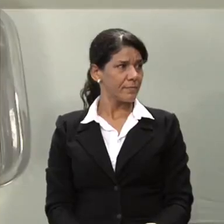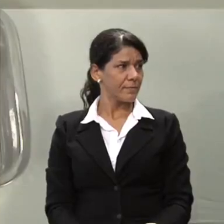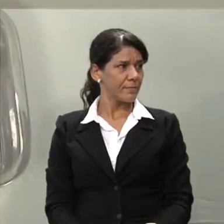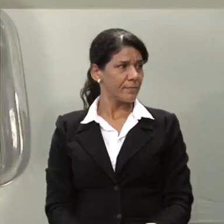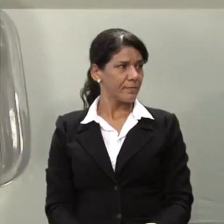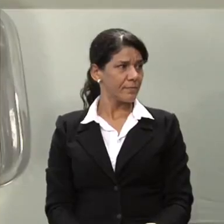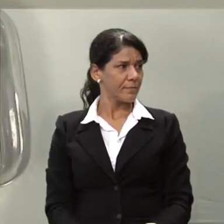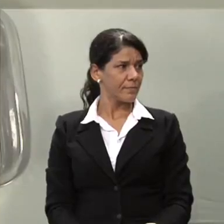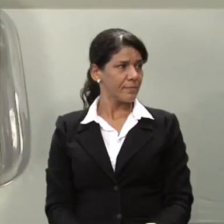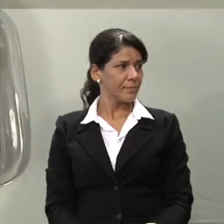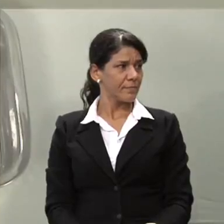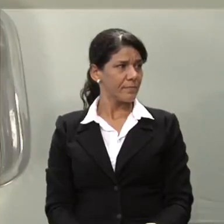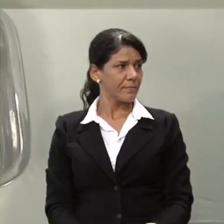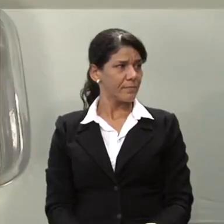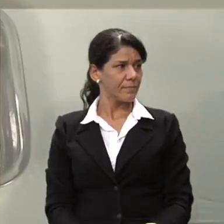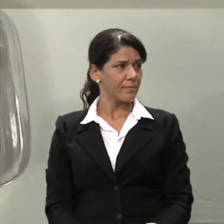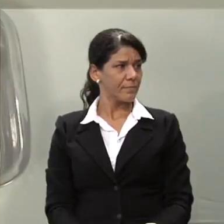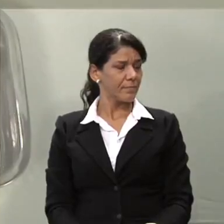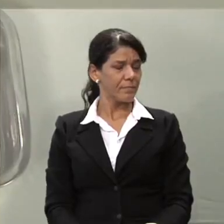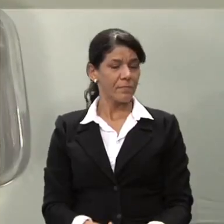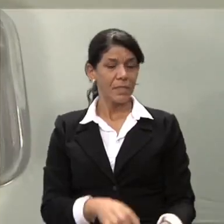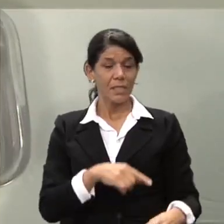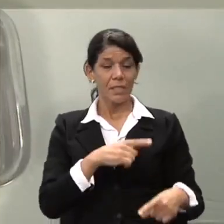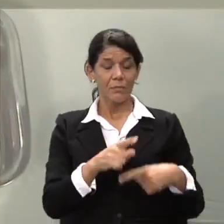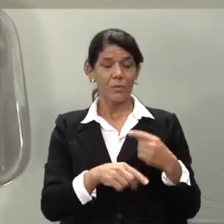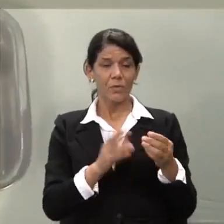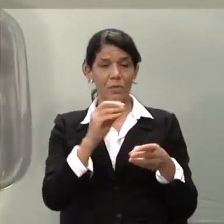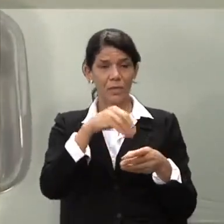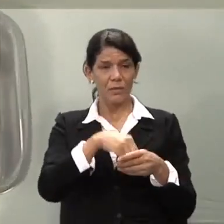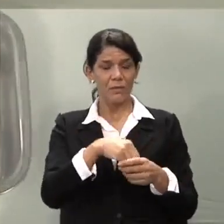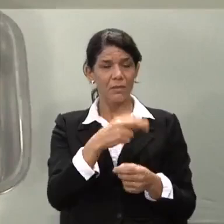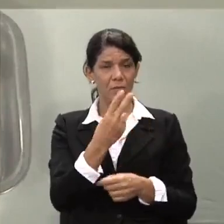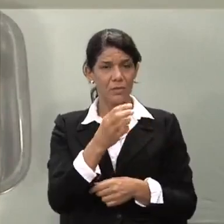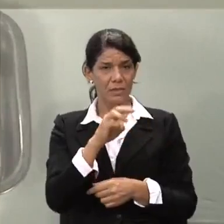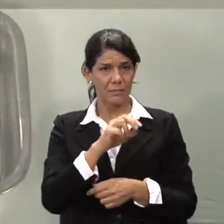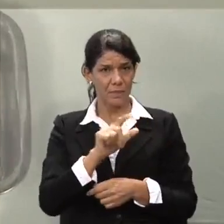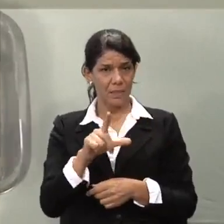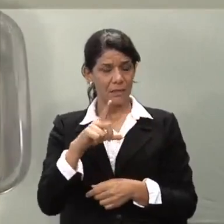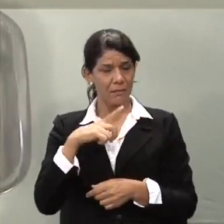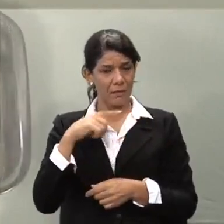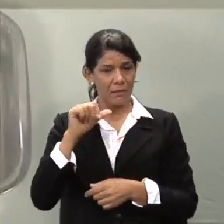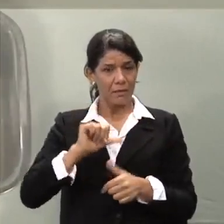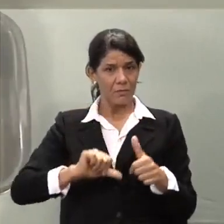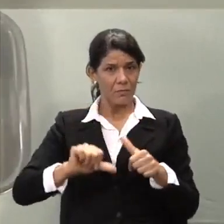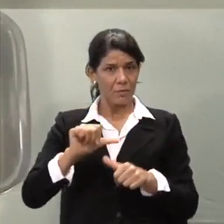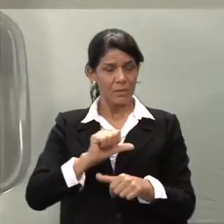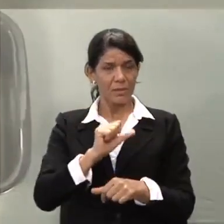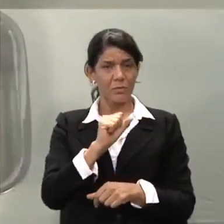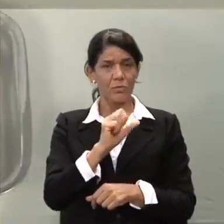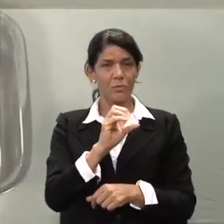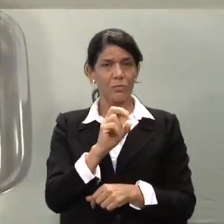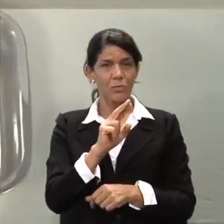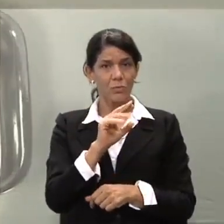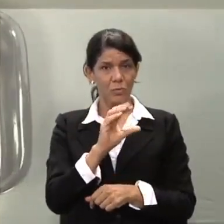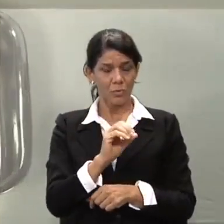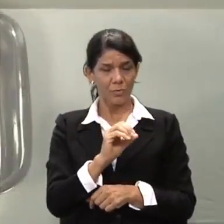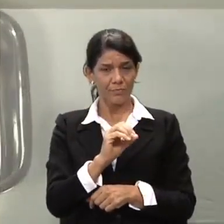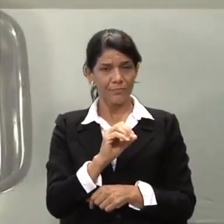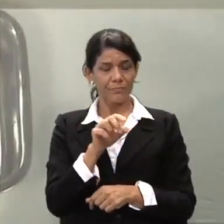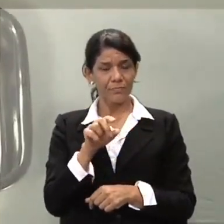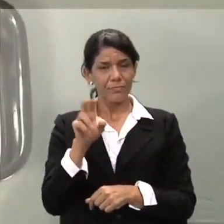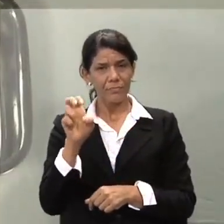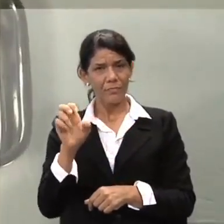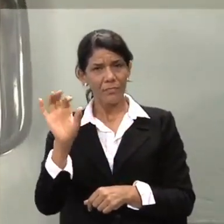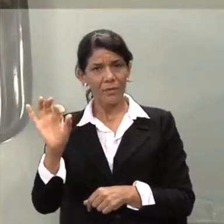Após inserir essa quantidade de 2 ml, nós temos a transformação desse soro da concentração